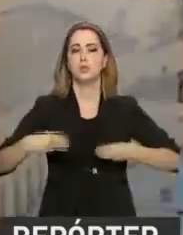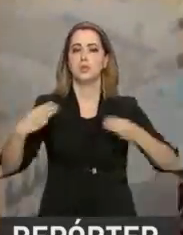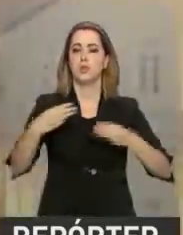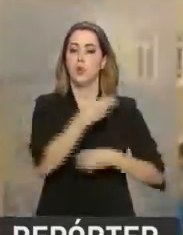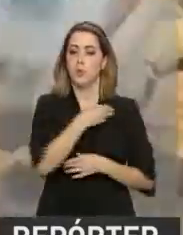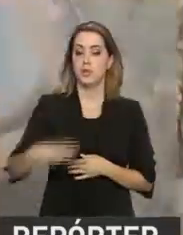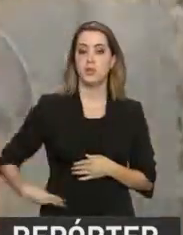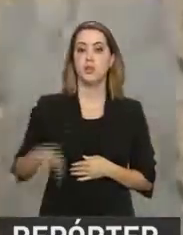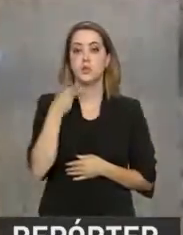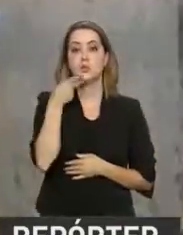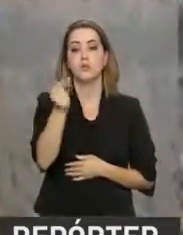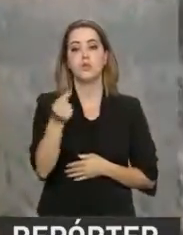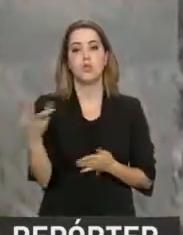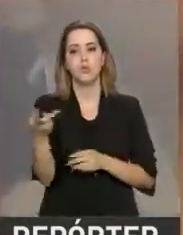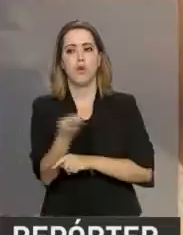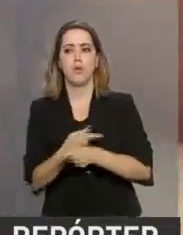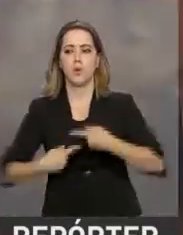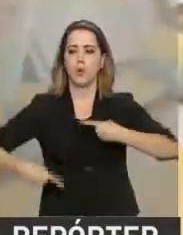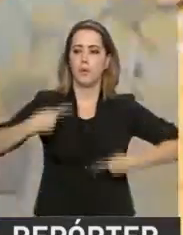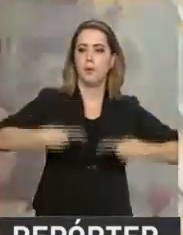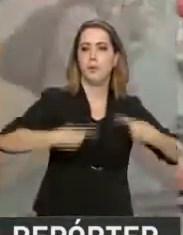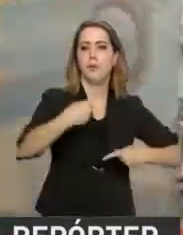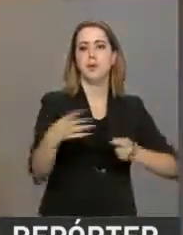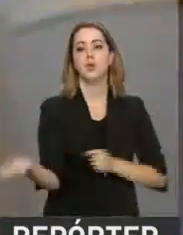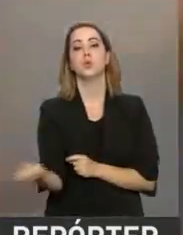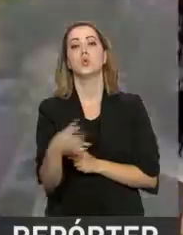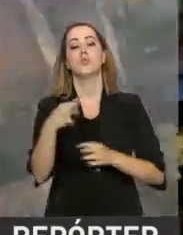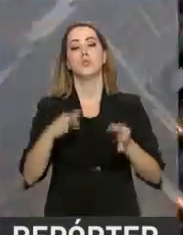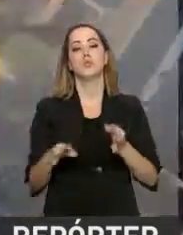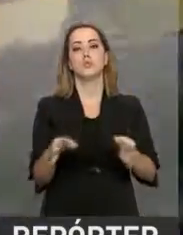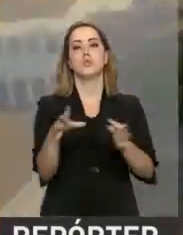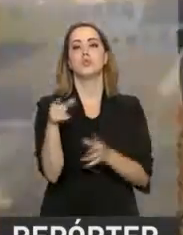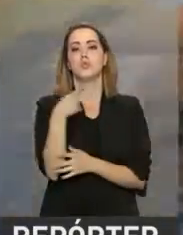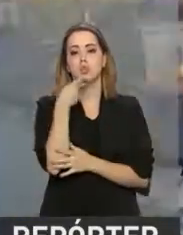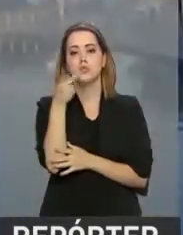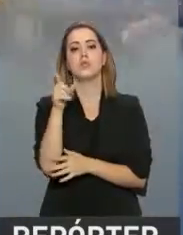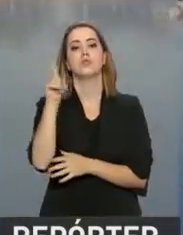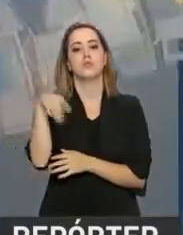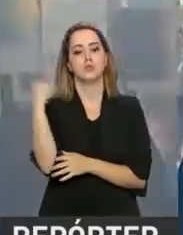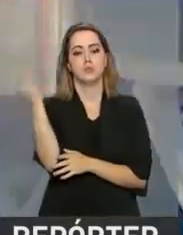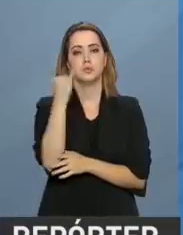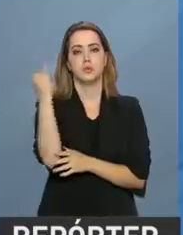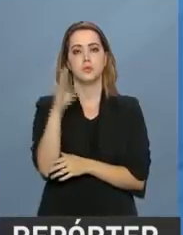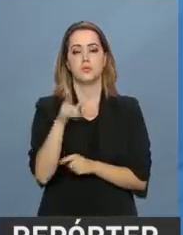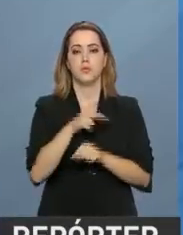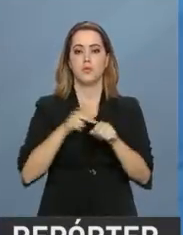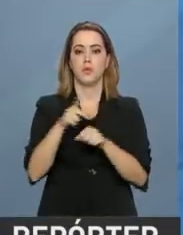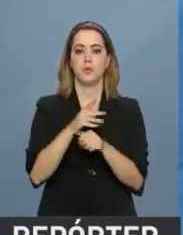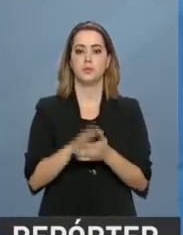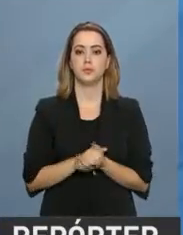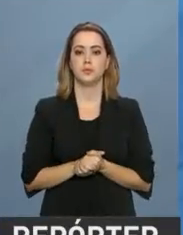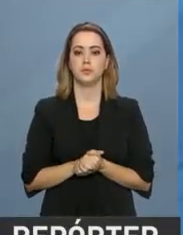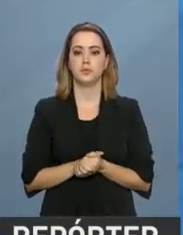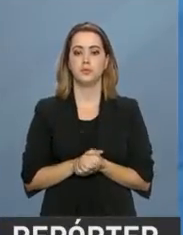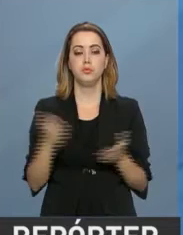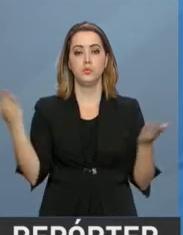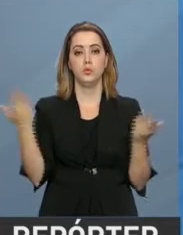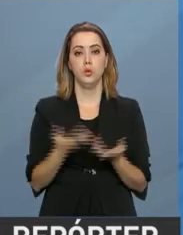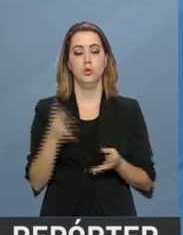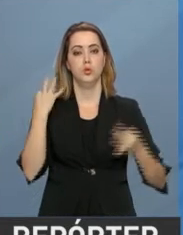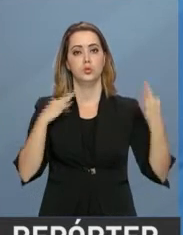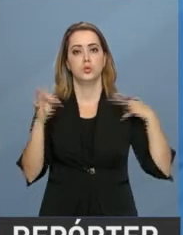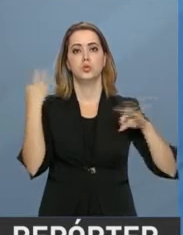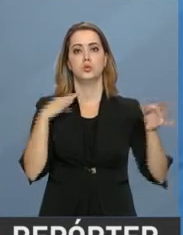e competitividade e destacou o potencial do país nessa área hoje o turismo emprega